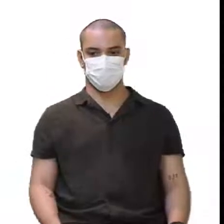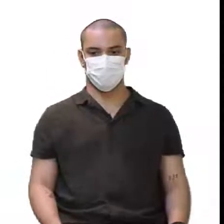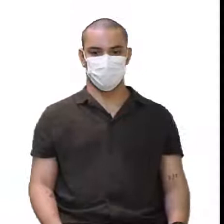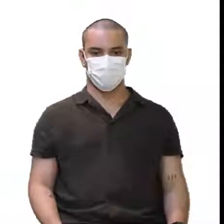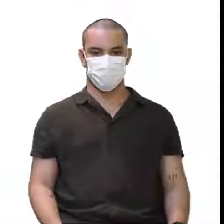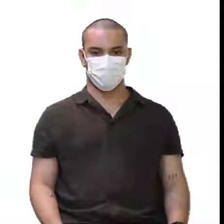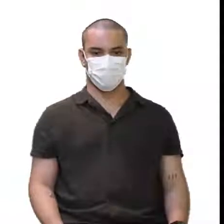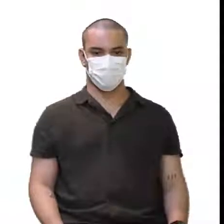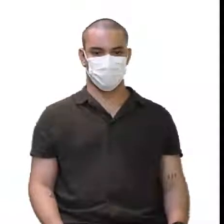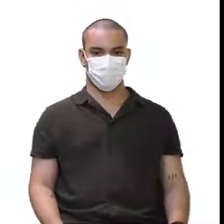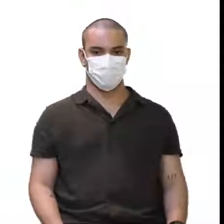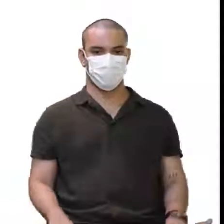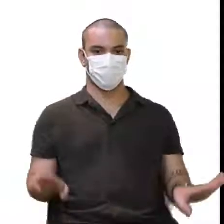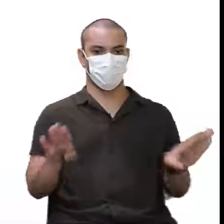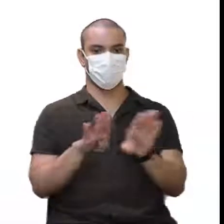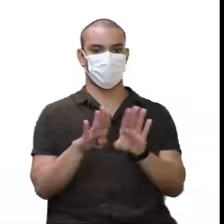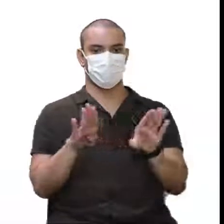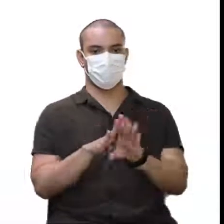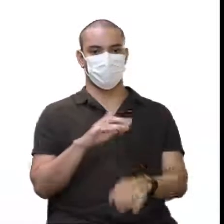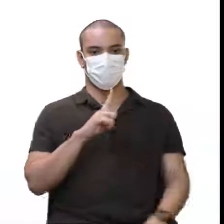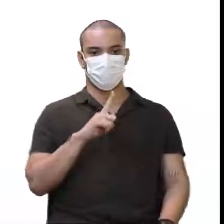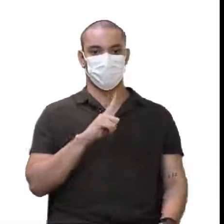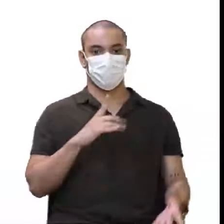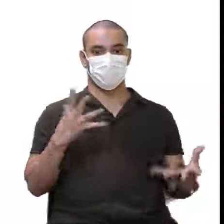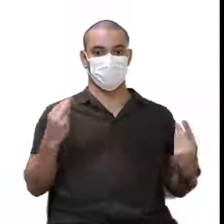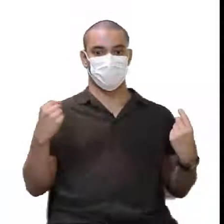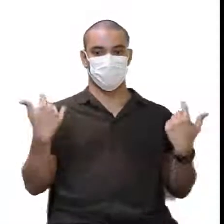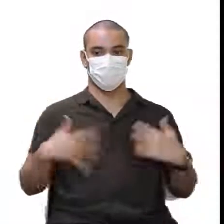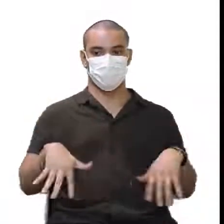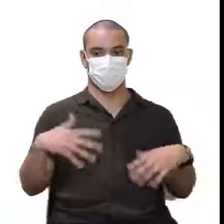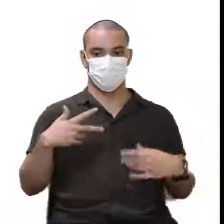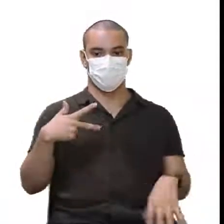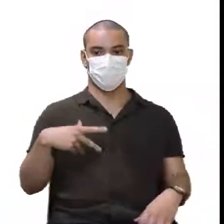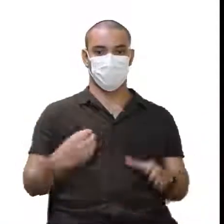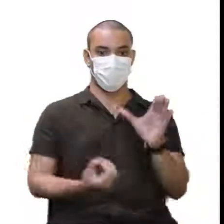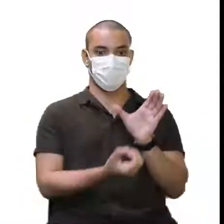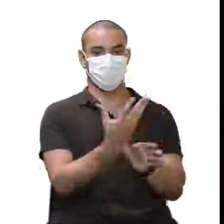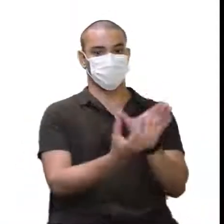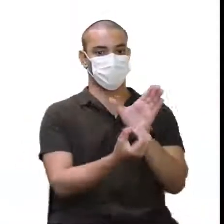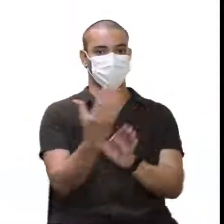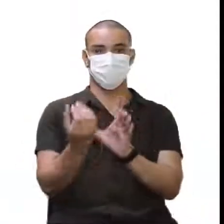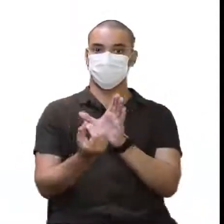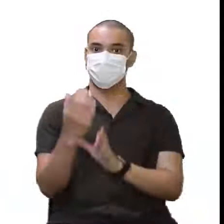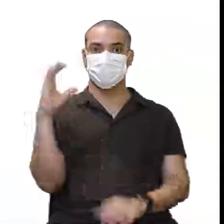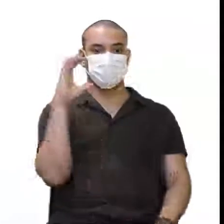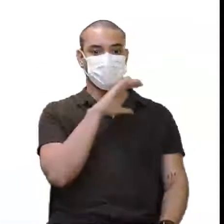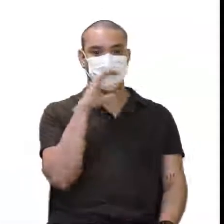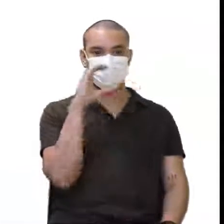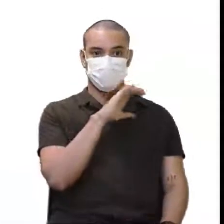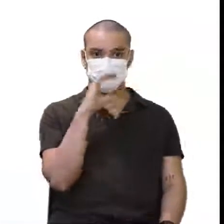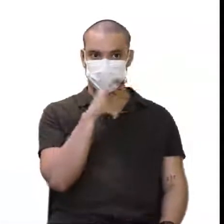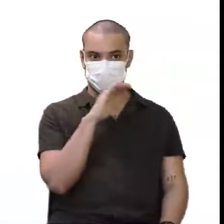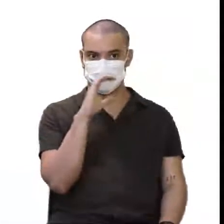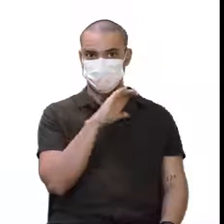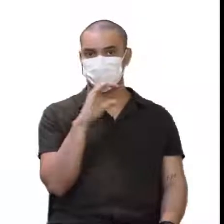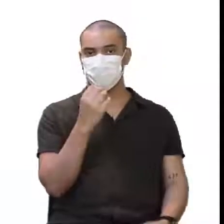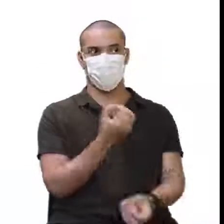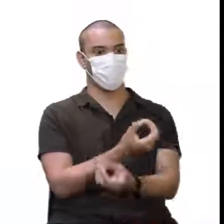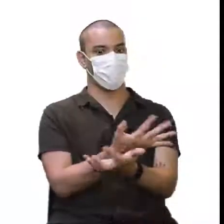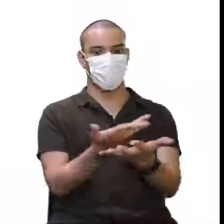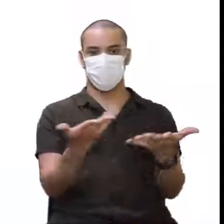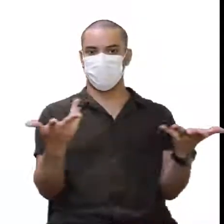E também que tivesse uma grande quantidade de produção. Ciclos curtos com grande